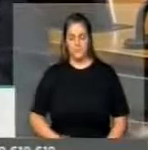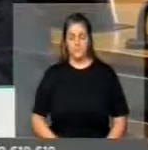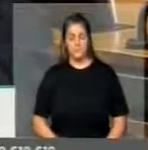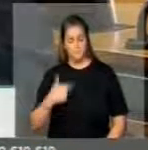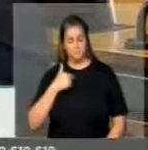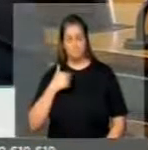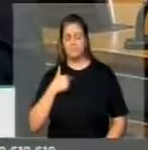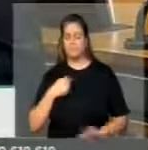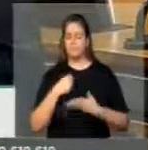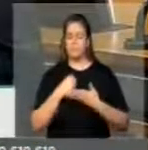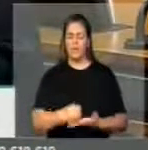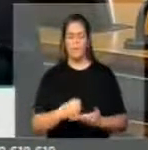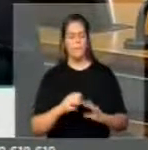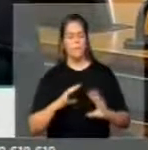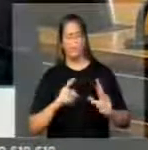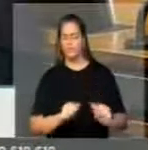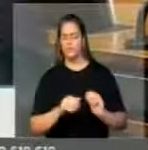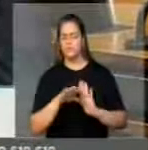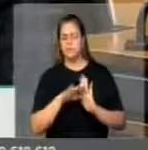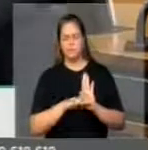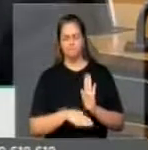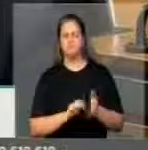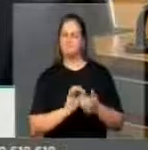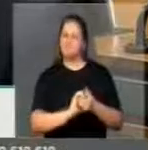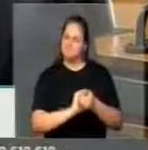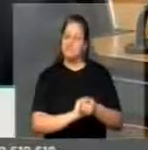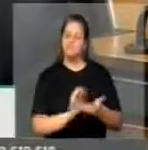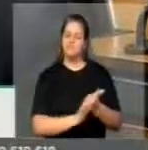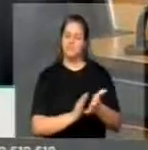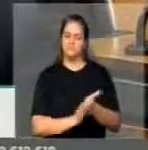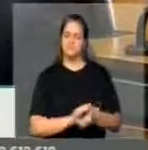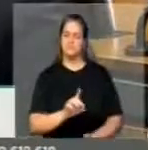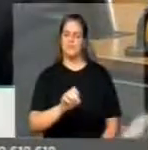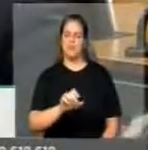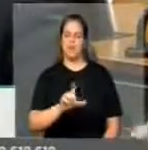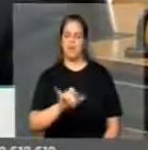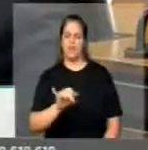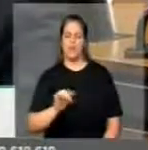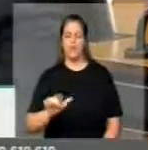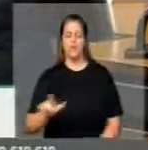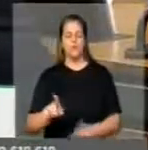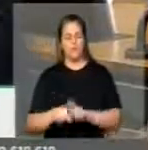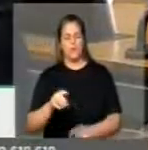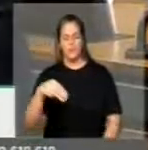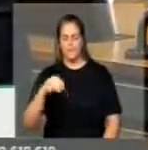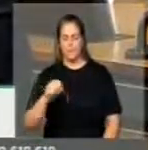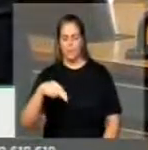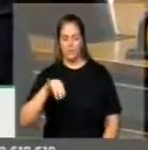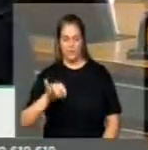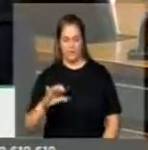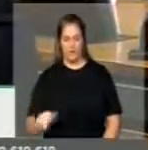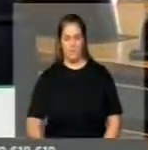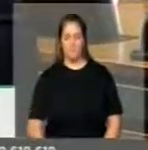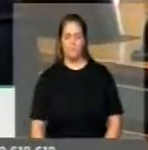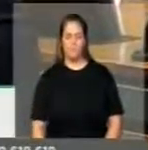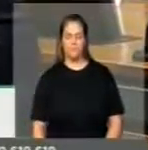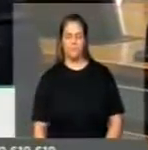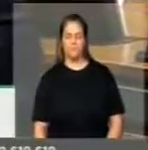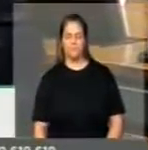às propostas, cumprimentando aqui o doutor Dallagnol, doutora Mônica, e quero fazer um registro, presidente, de um